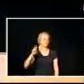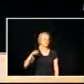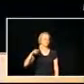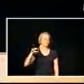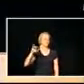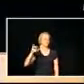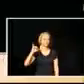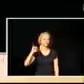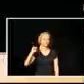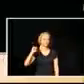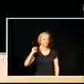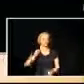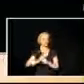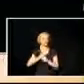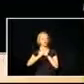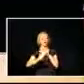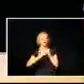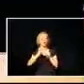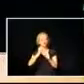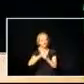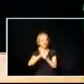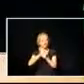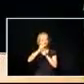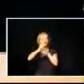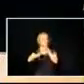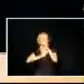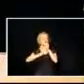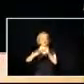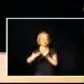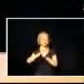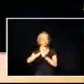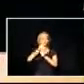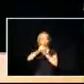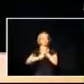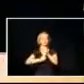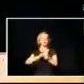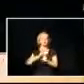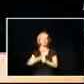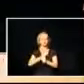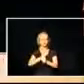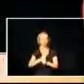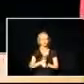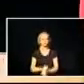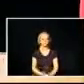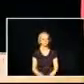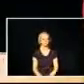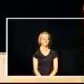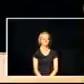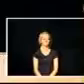costumeiramente, ano a ano, para que a gente tenha total respaldo aqui nas nossas reivindicações.